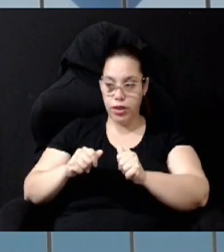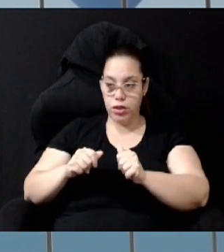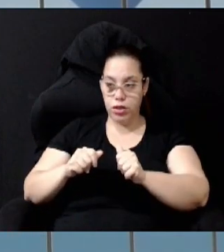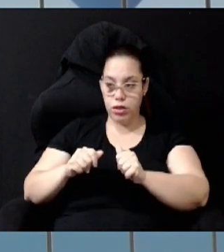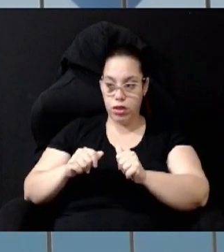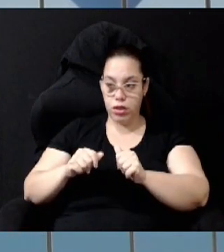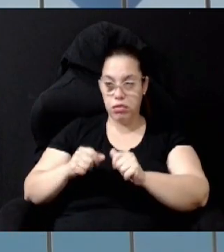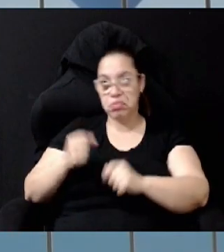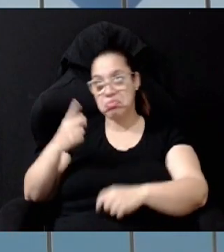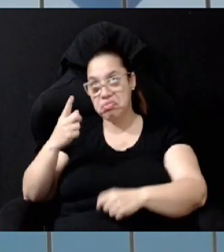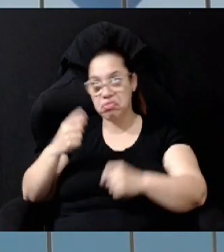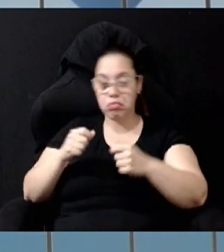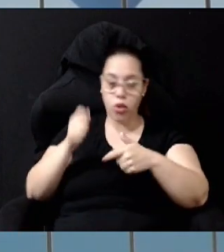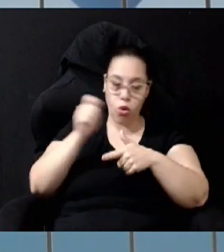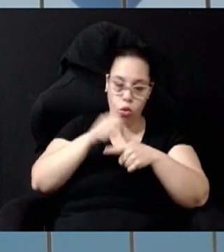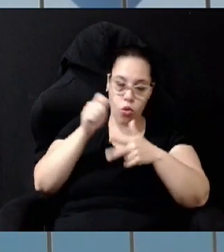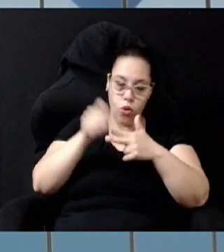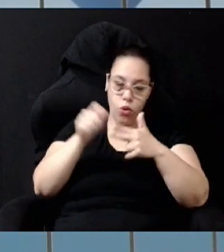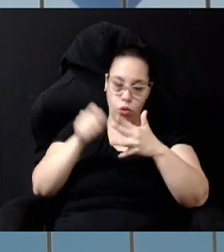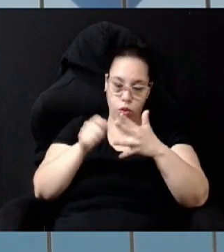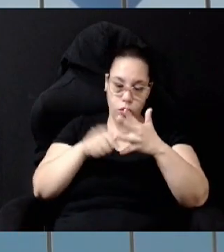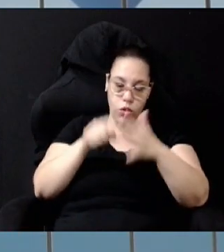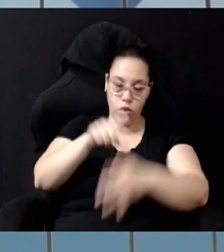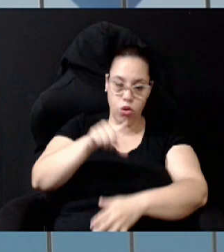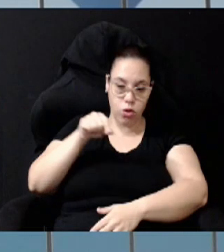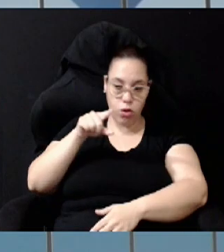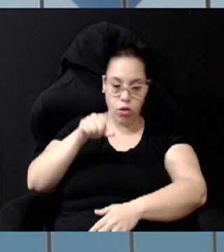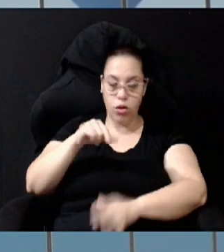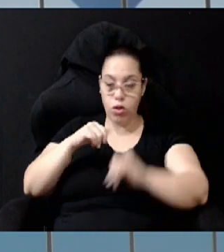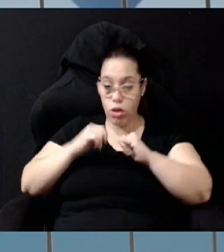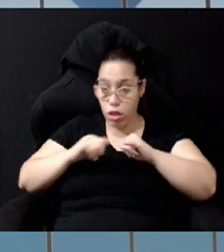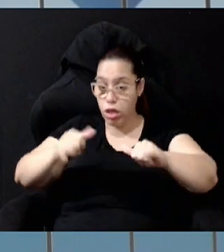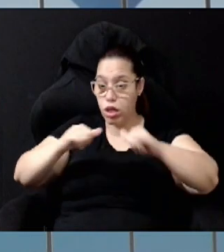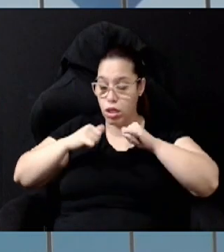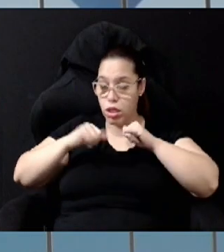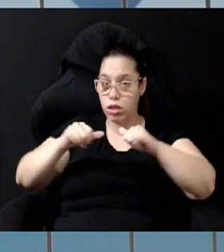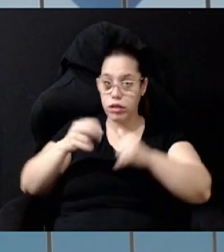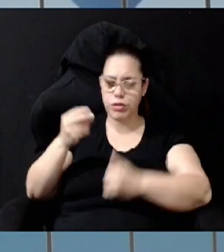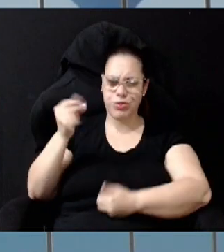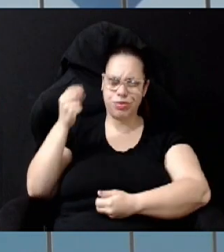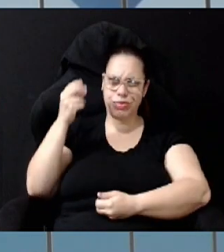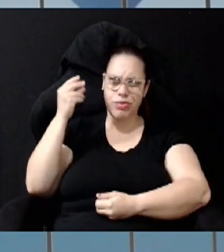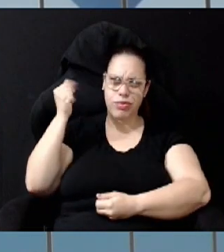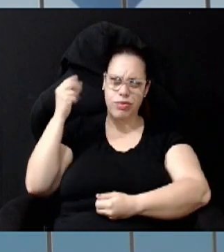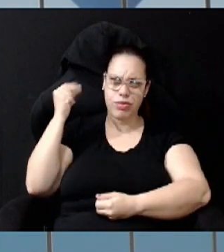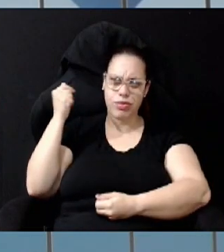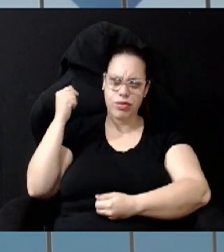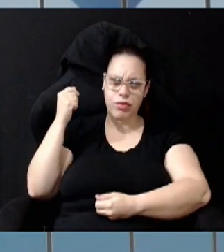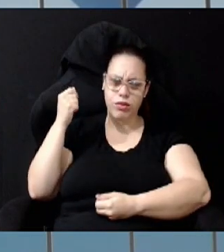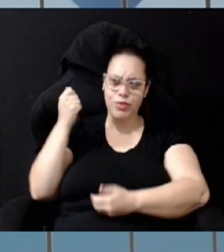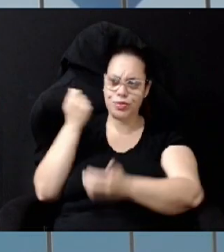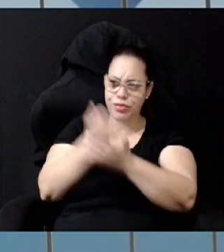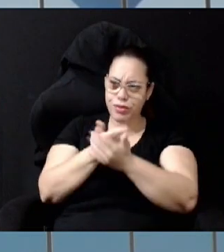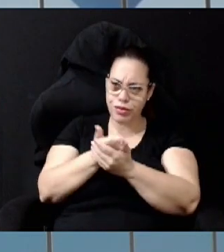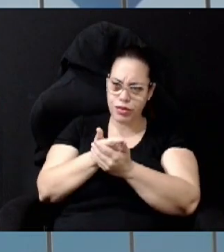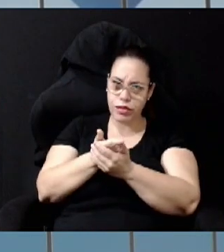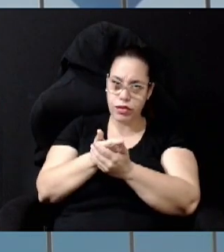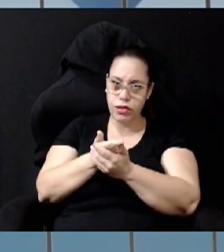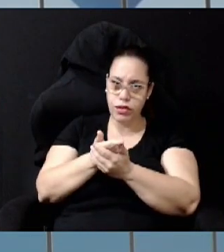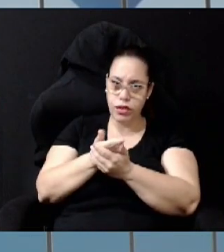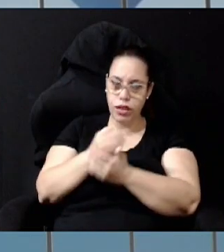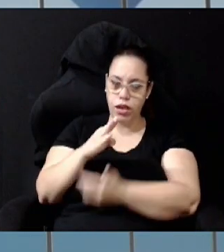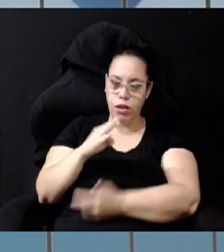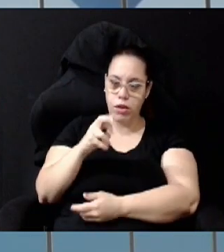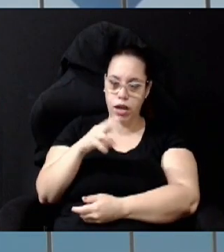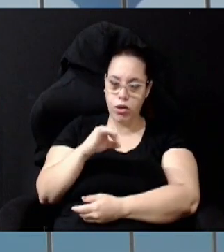alternativas de fontes energéticas. Antigamente era mais barato você comprar, não pelo equipamento, porque o